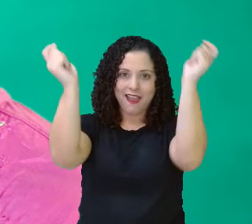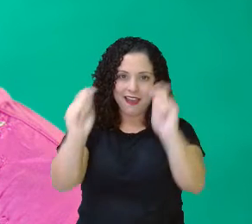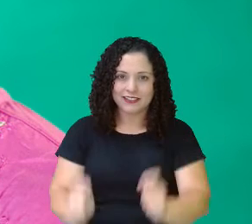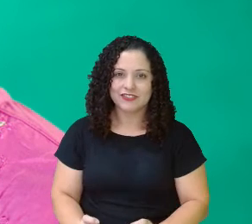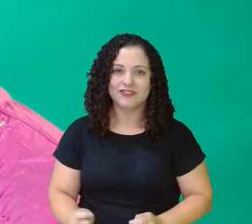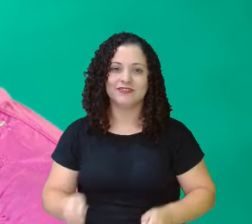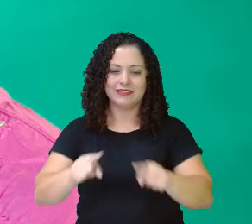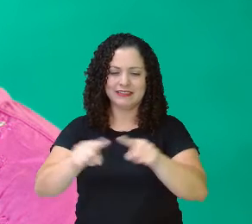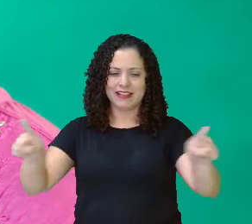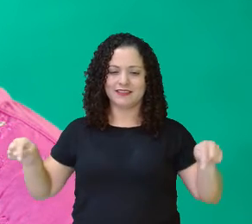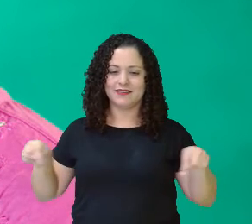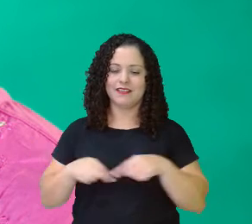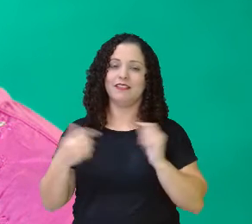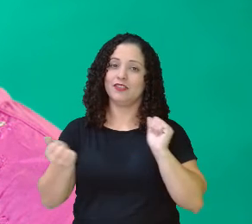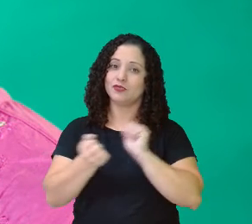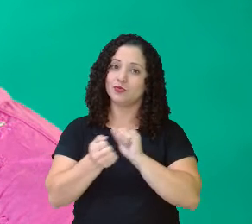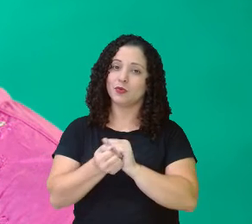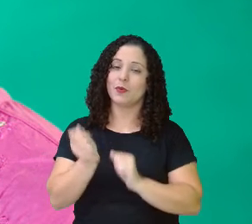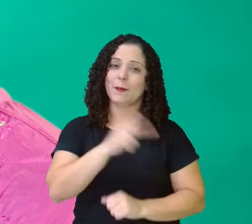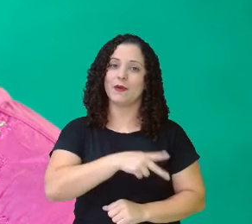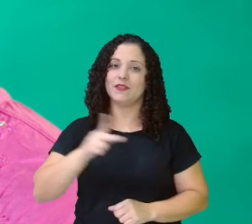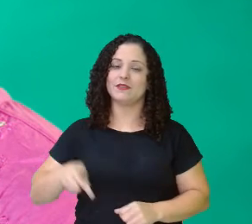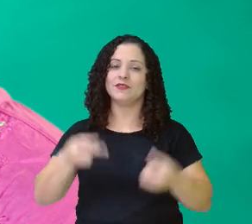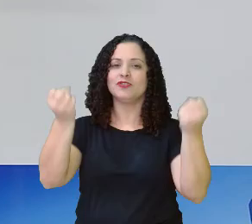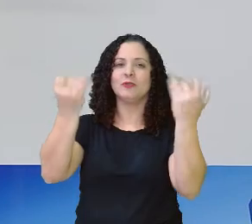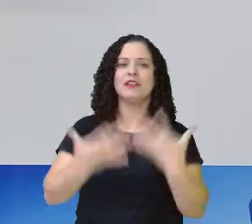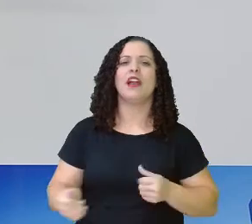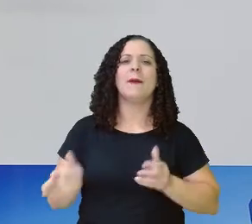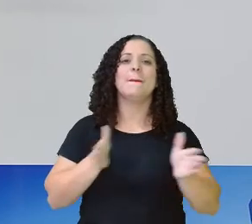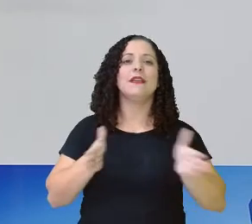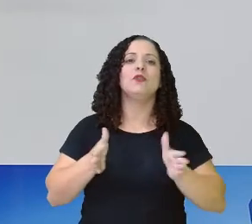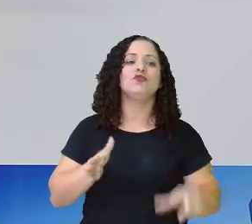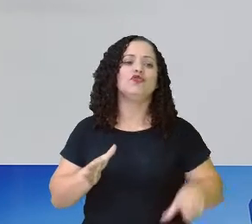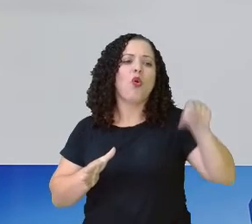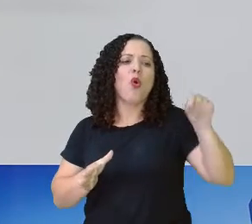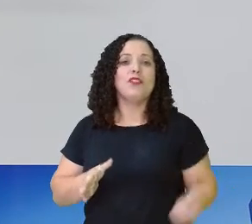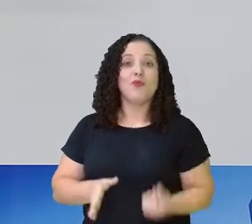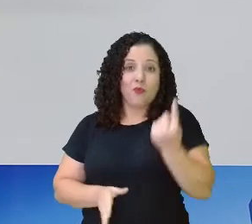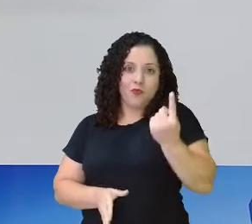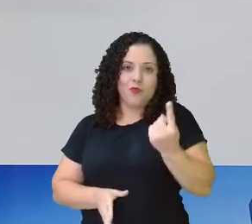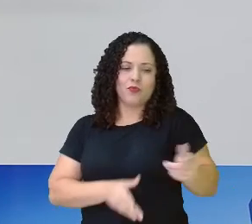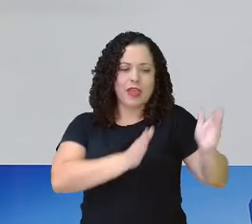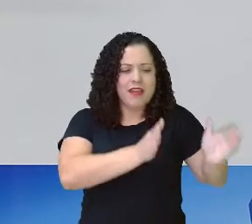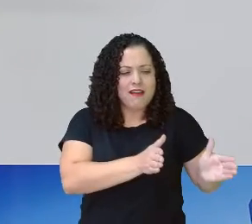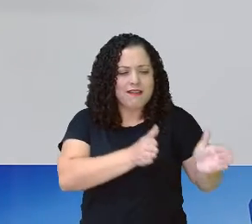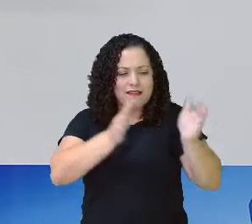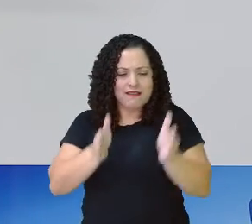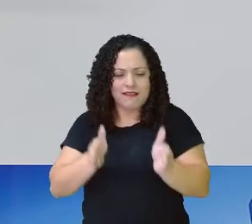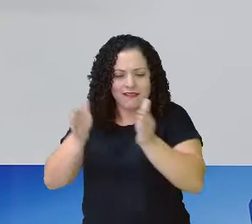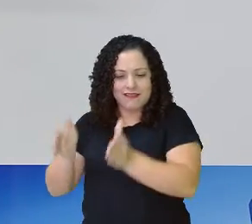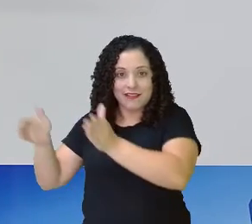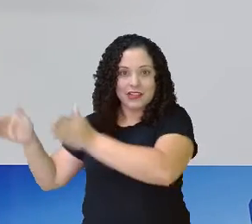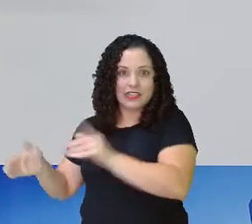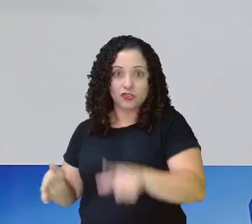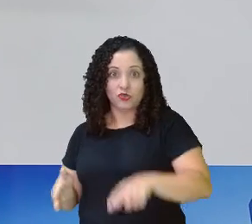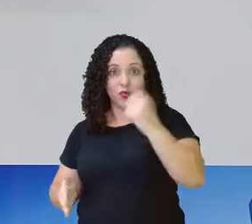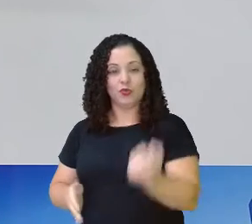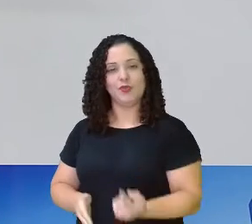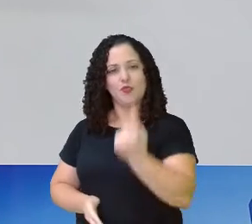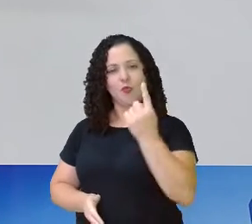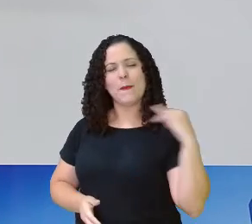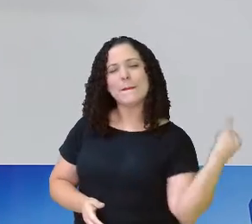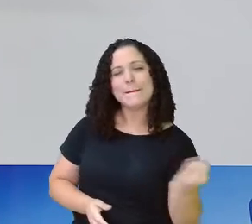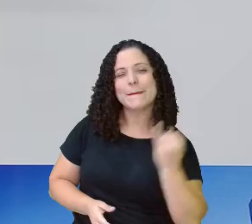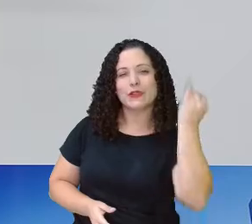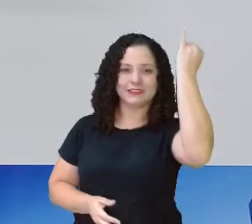com seu professor ou professora, falando a respeito de uma fase da vida. Escolha alguma fase da vida que aconteceu algo muito importante para